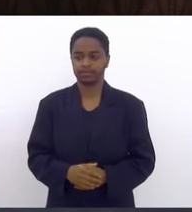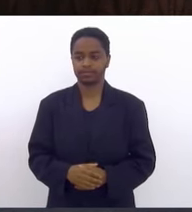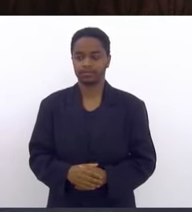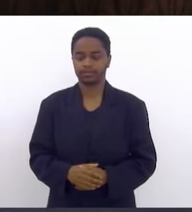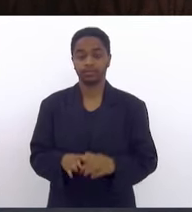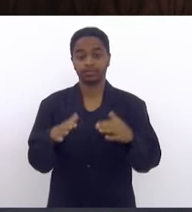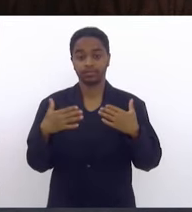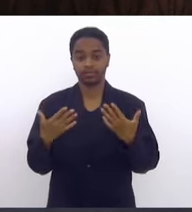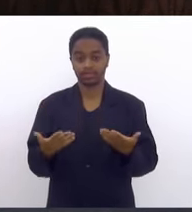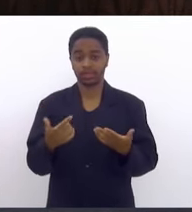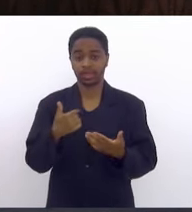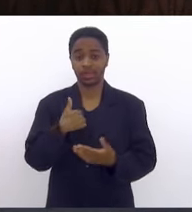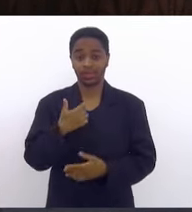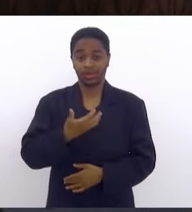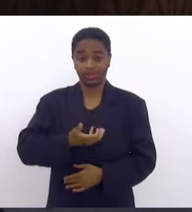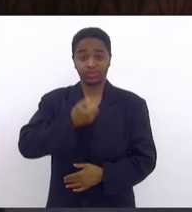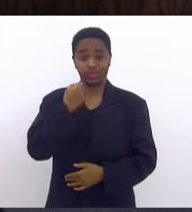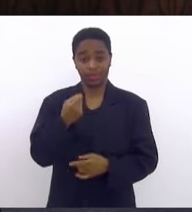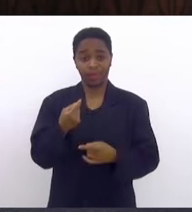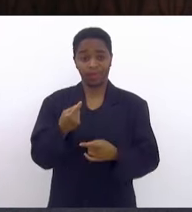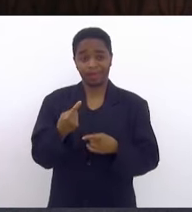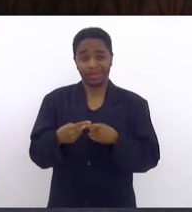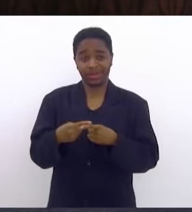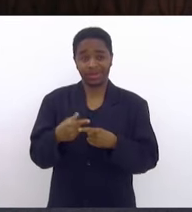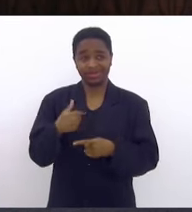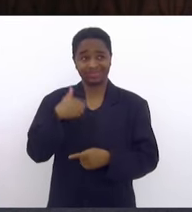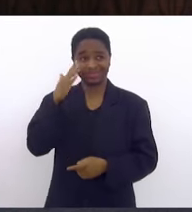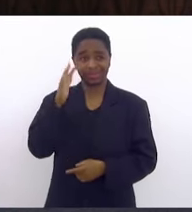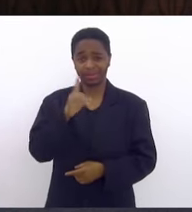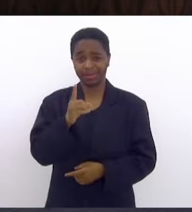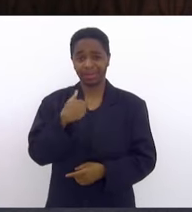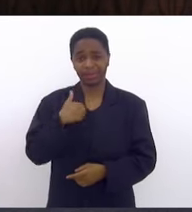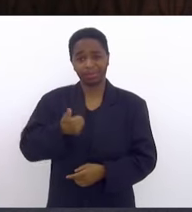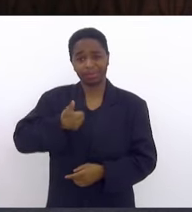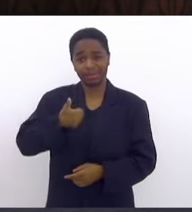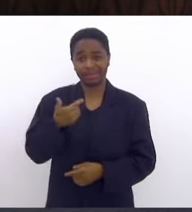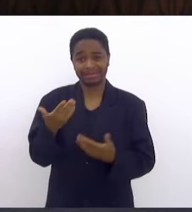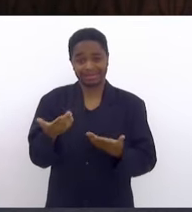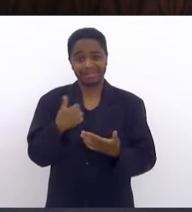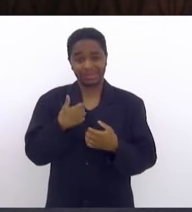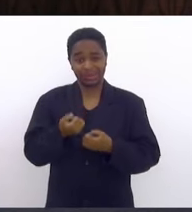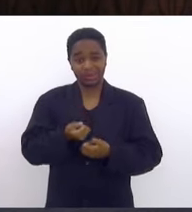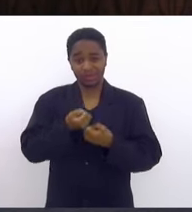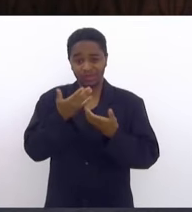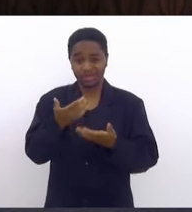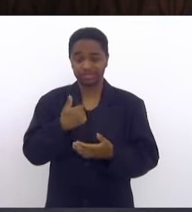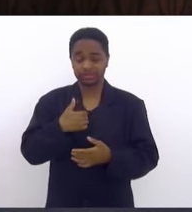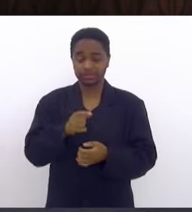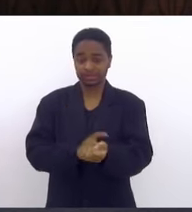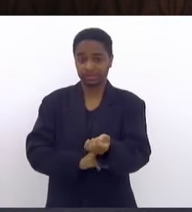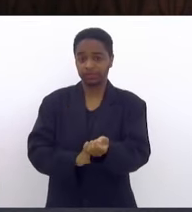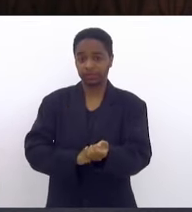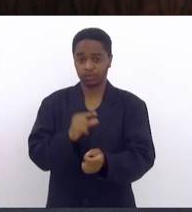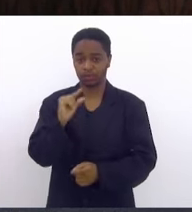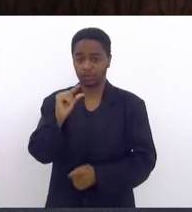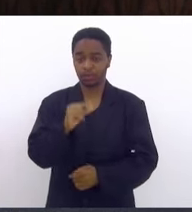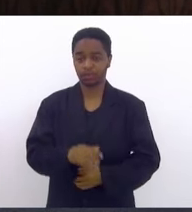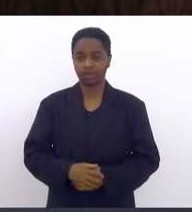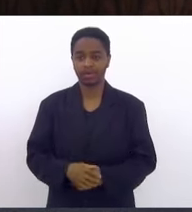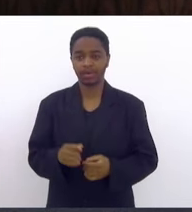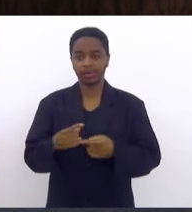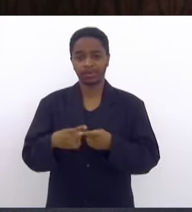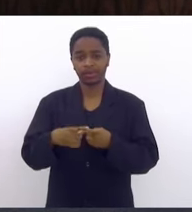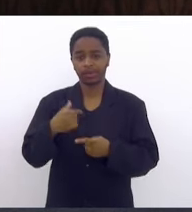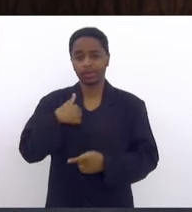Bom, fui pego um pouco de surpresa de ser o primeiro, né? Confesso que estou um pouco nervoso, não